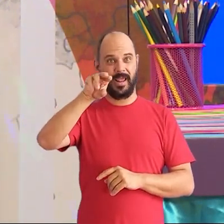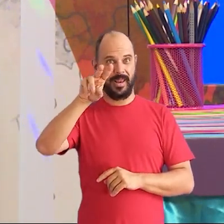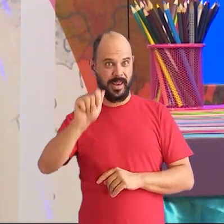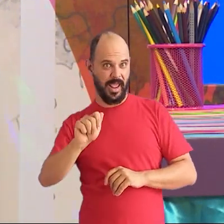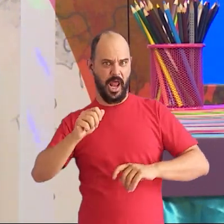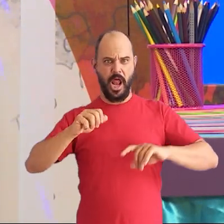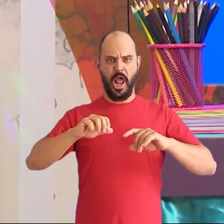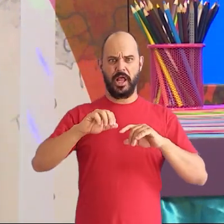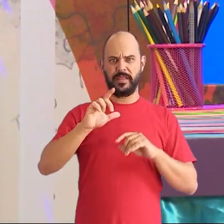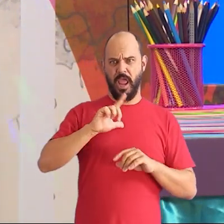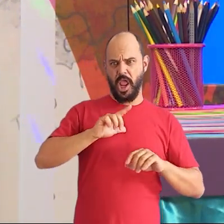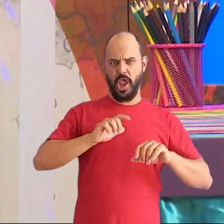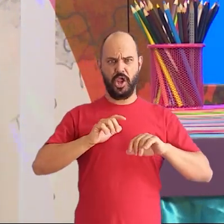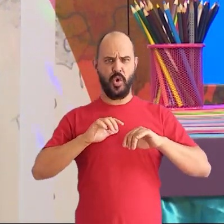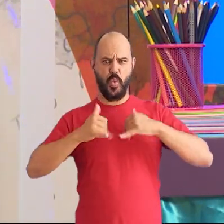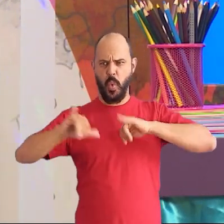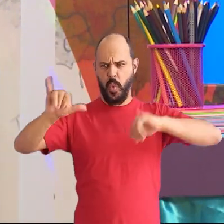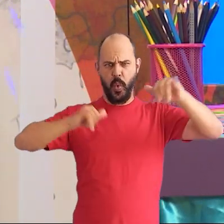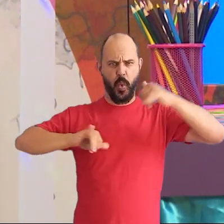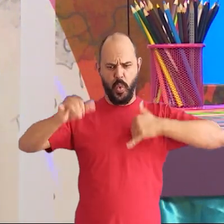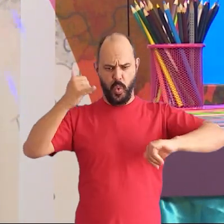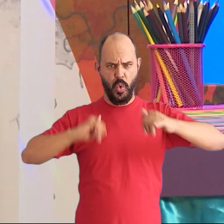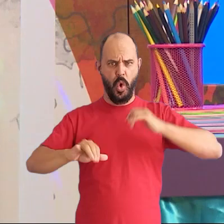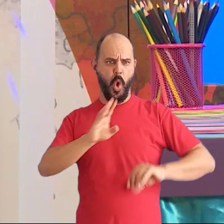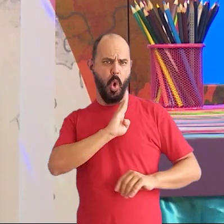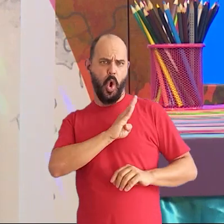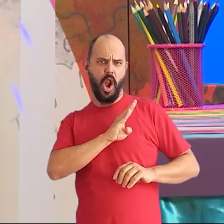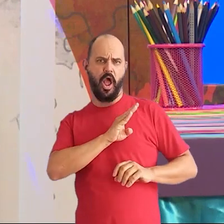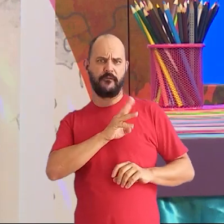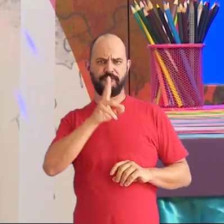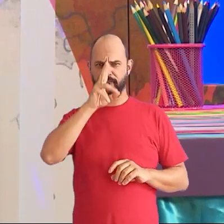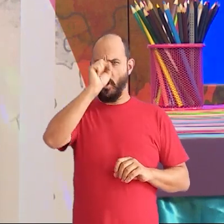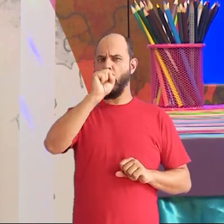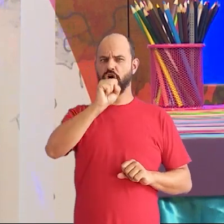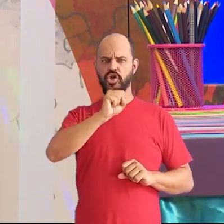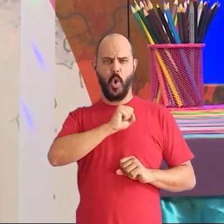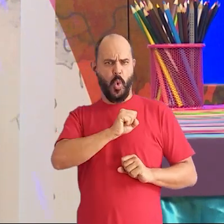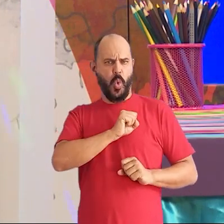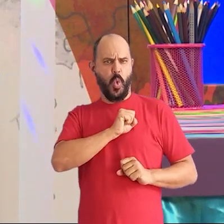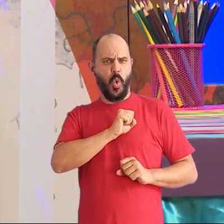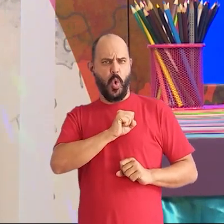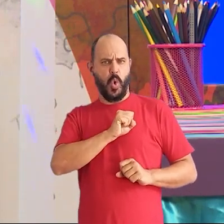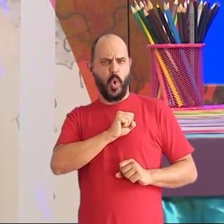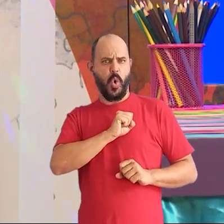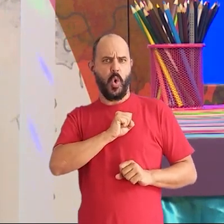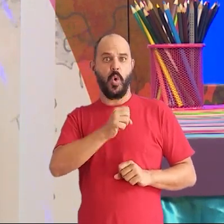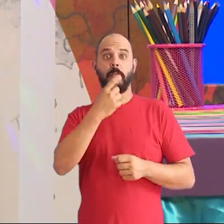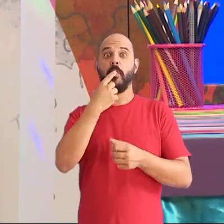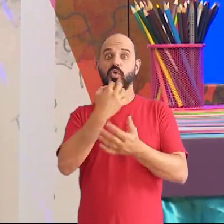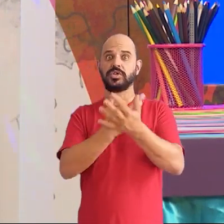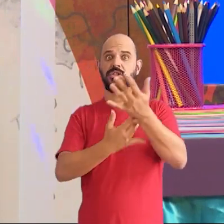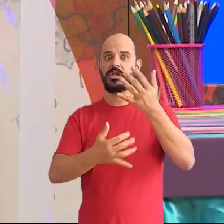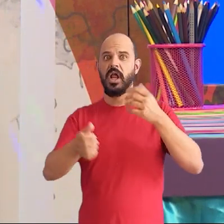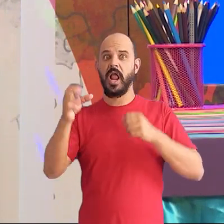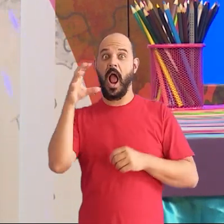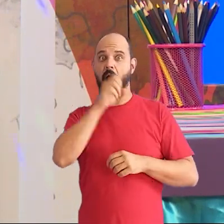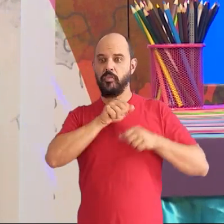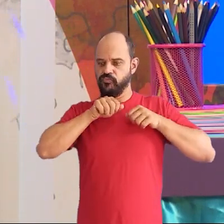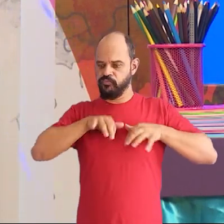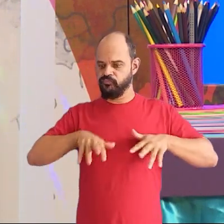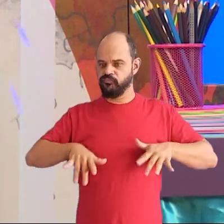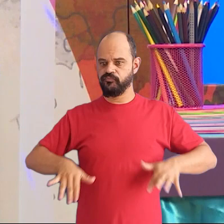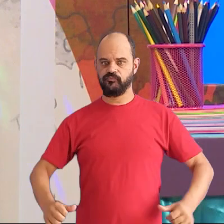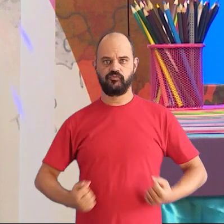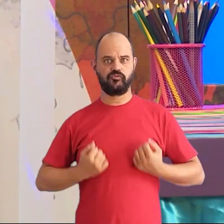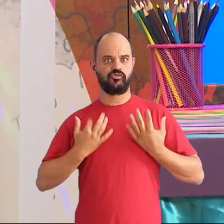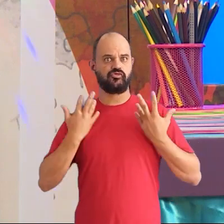efeitos. O coração bate mais forte, ele faz um monte de tum-tum para enviar sangue mais rápido para